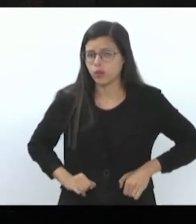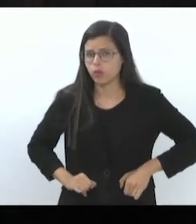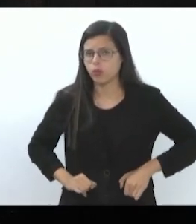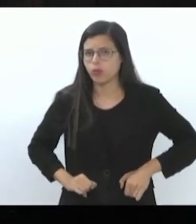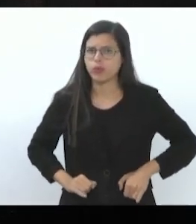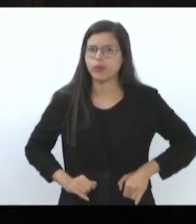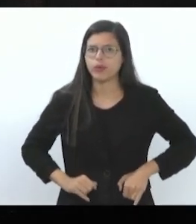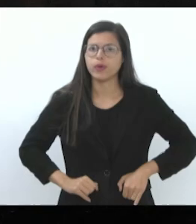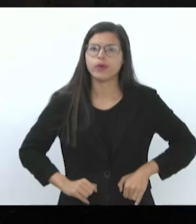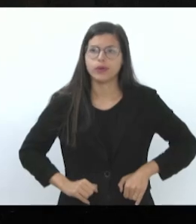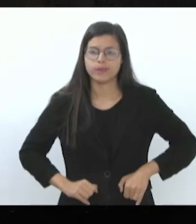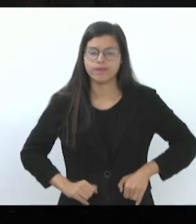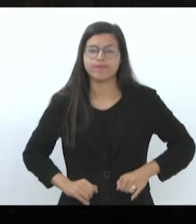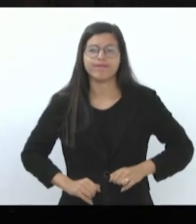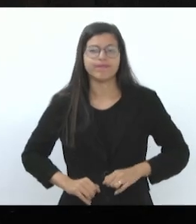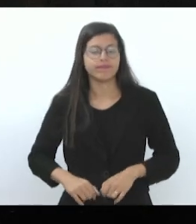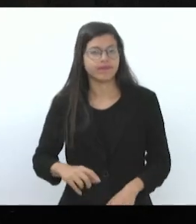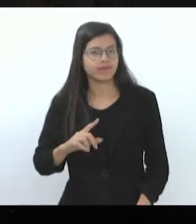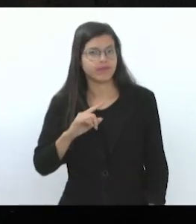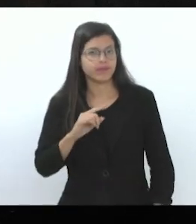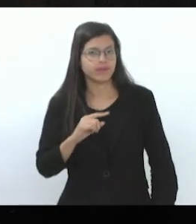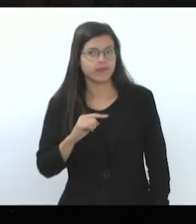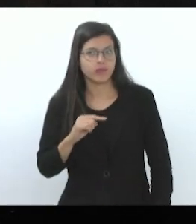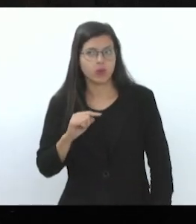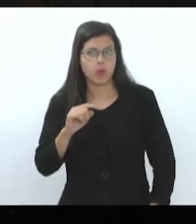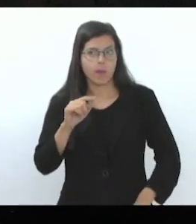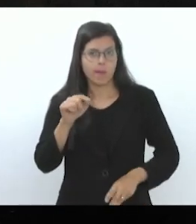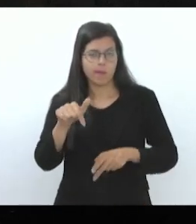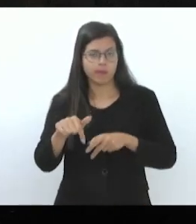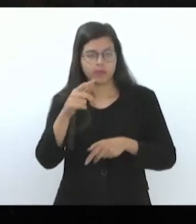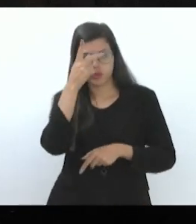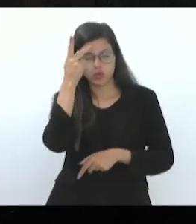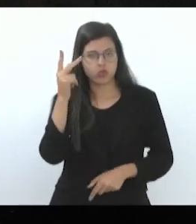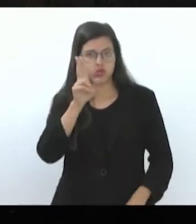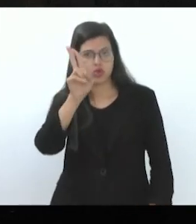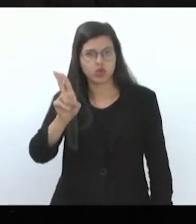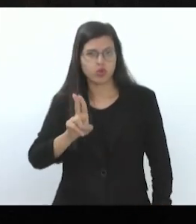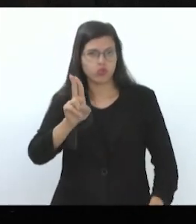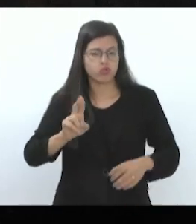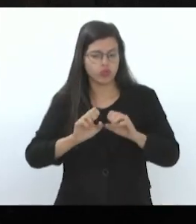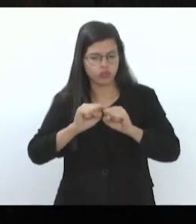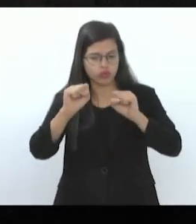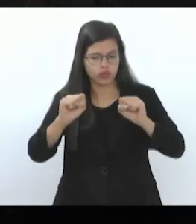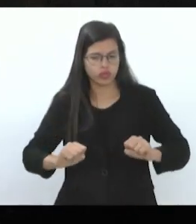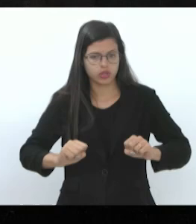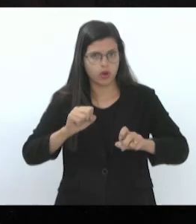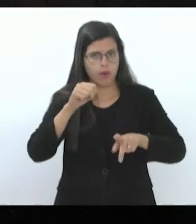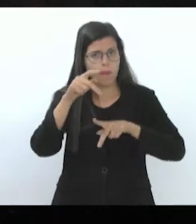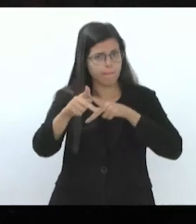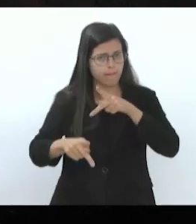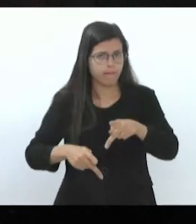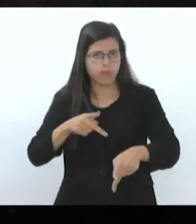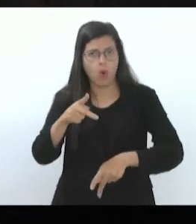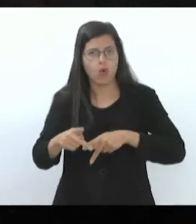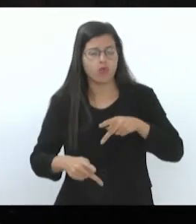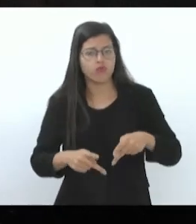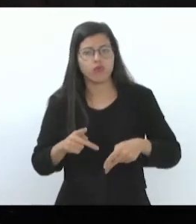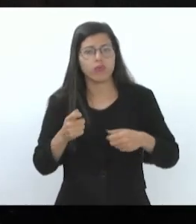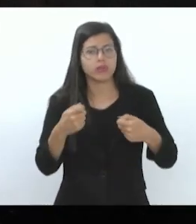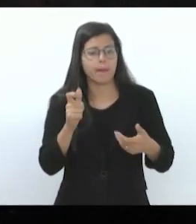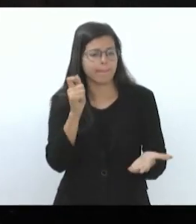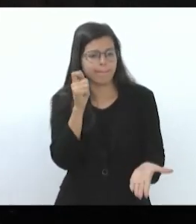são exatamente os usuários do sistema. A conta alta e